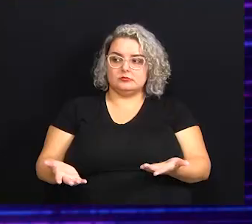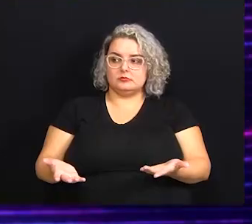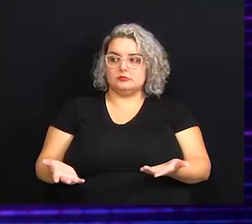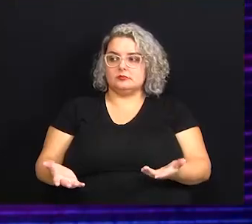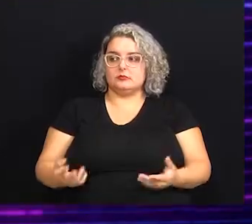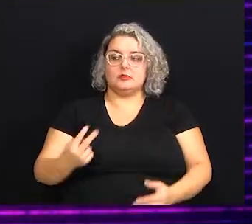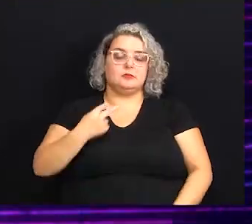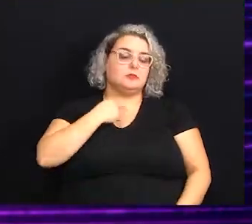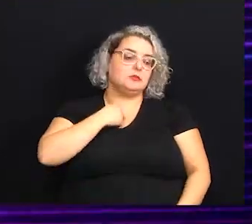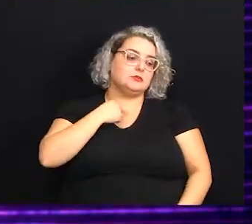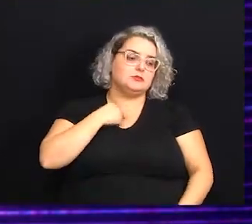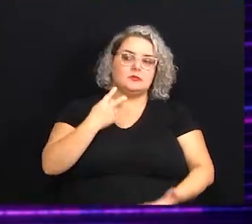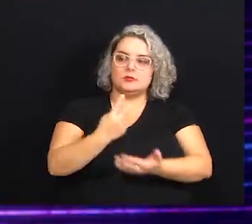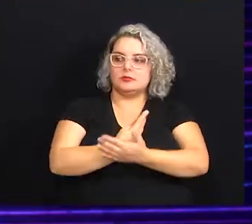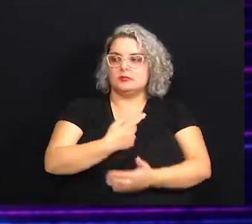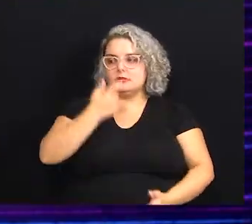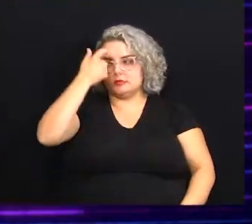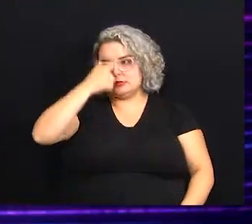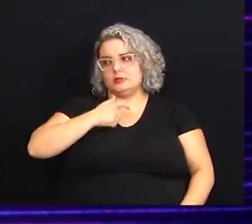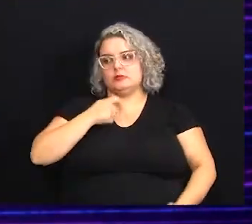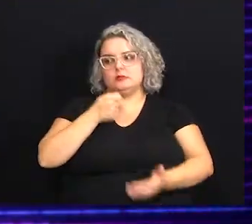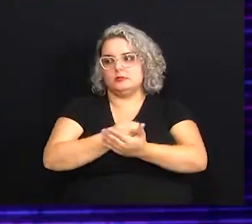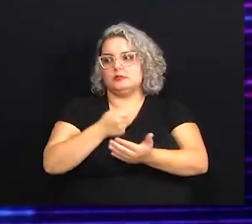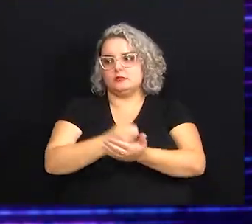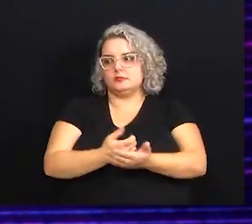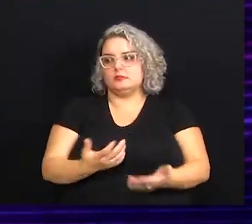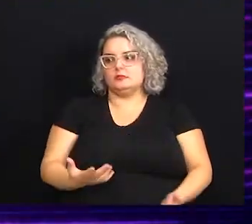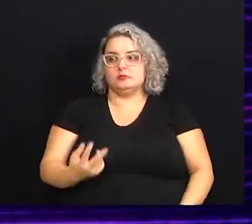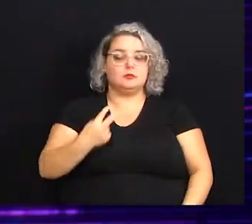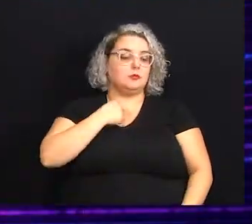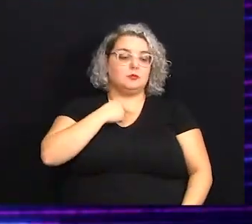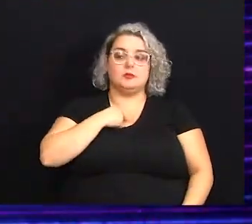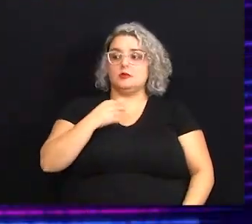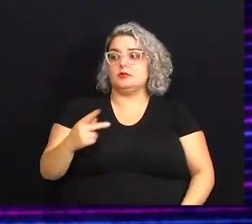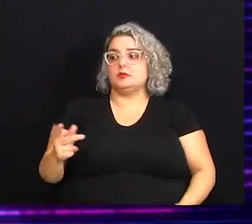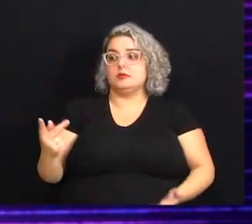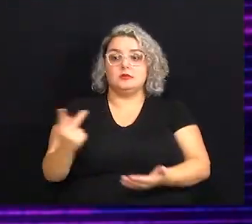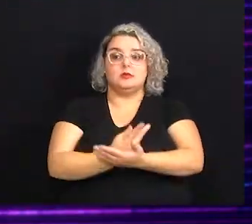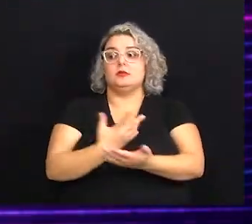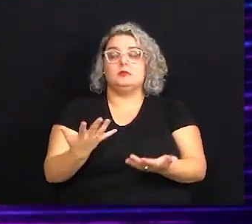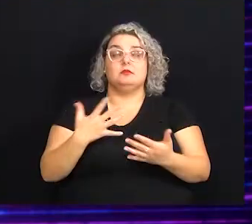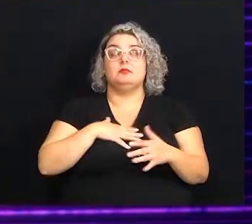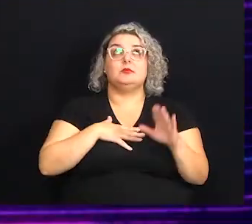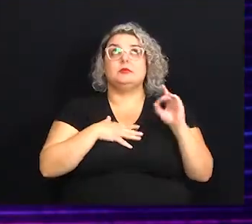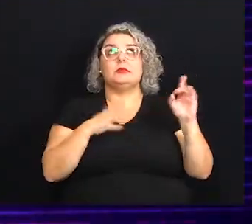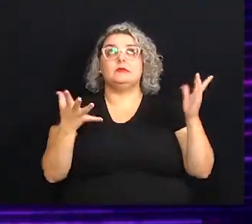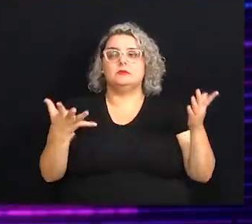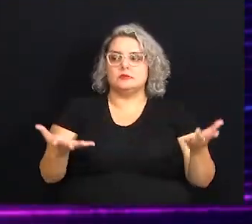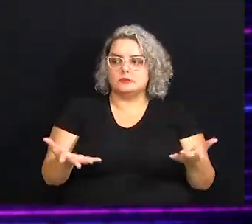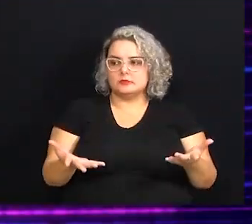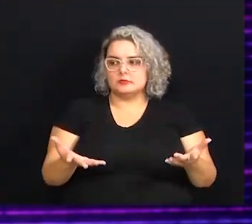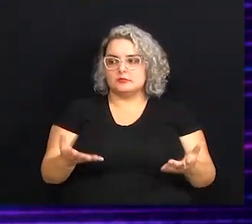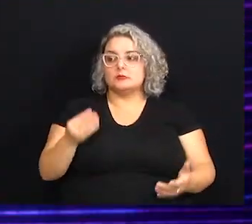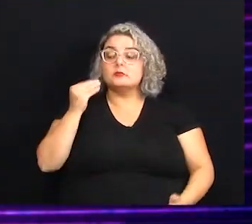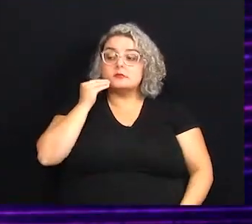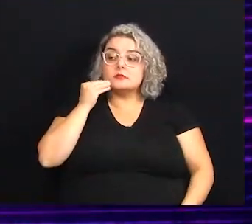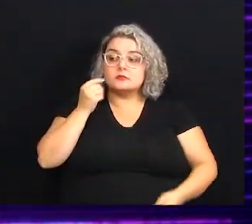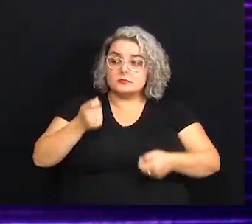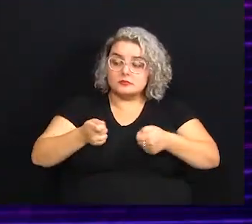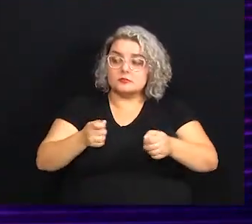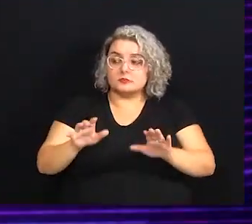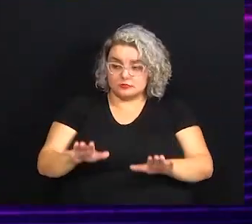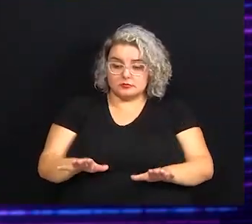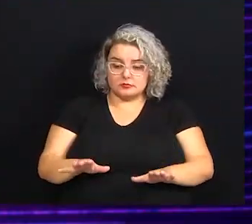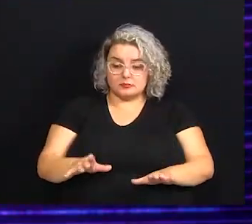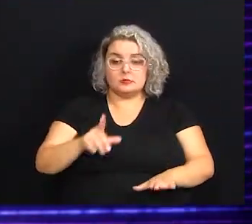mas não pode errar. Eu mesma me cobro disso, não pode ter erro, meu Deus, sabe aquela coisa? Só que eu tento me policiar,